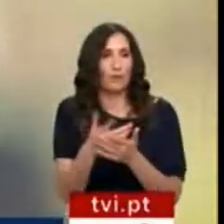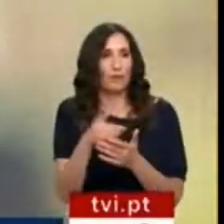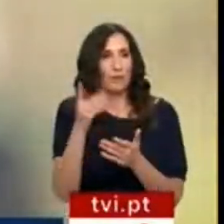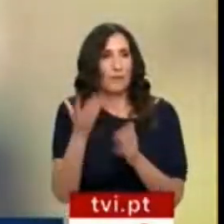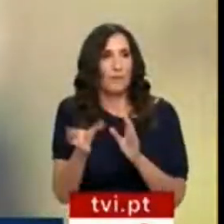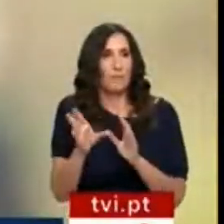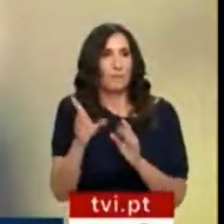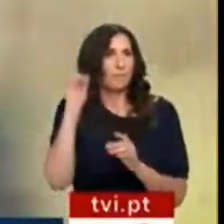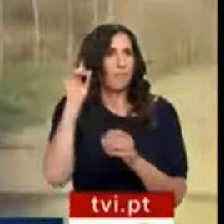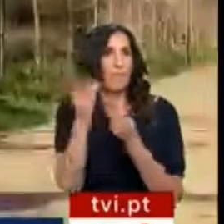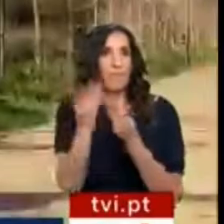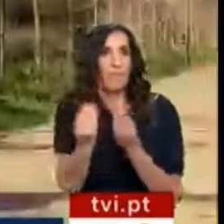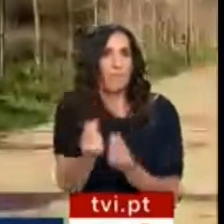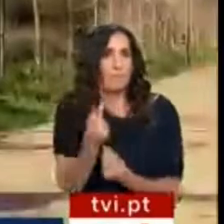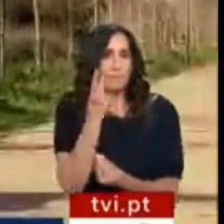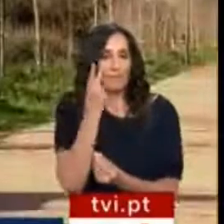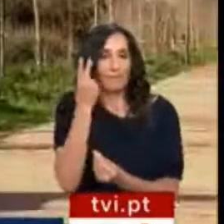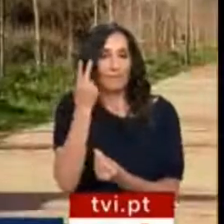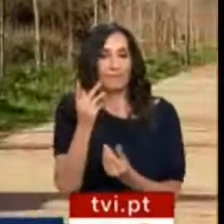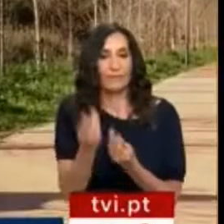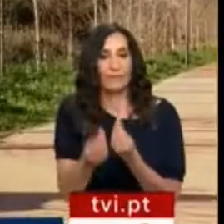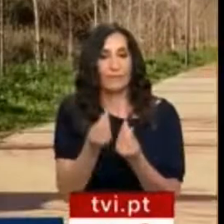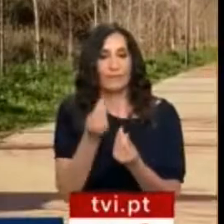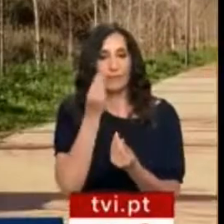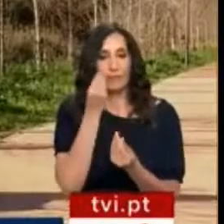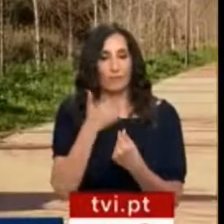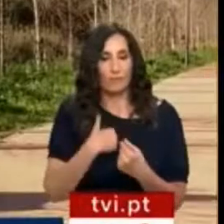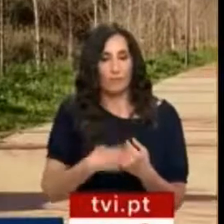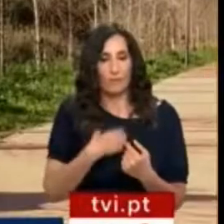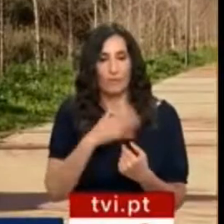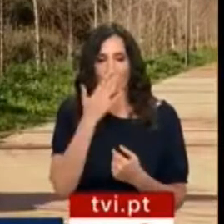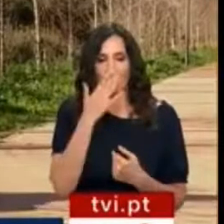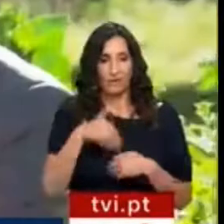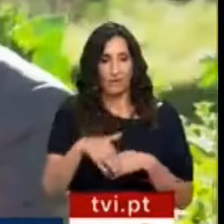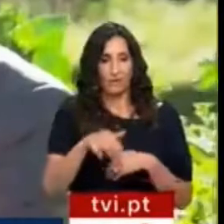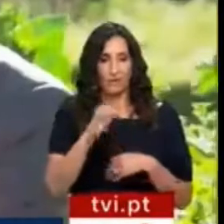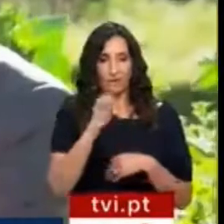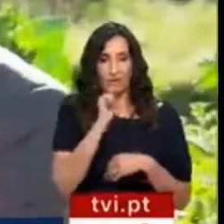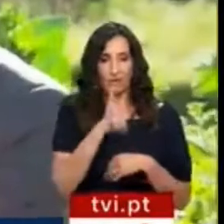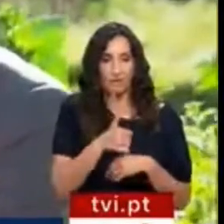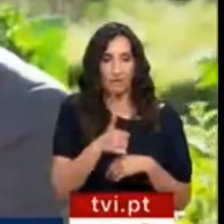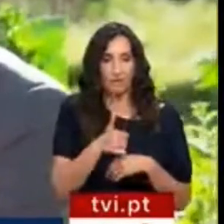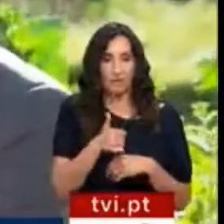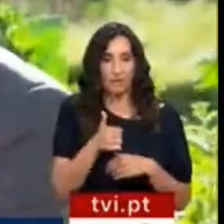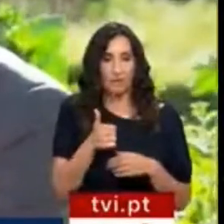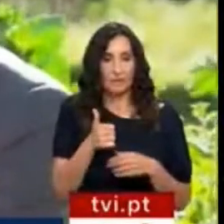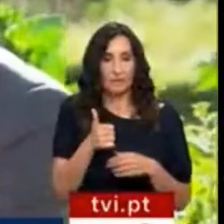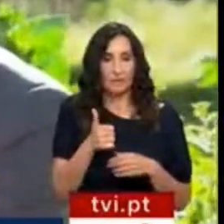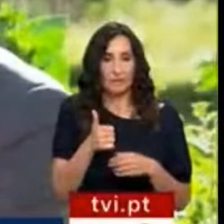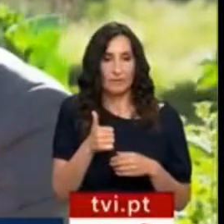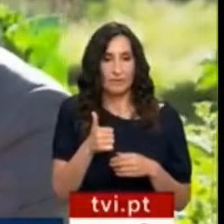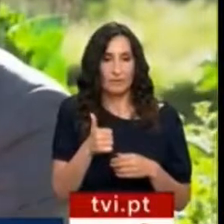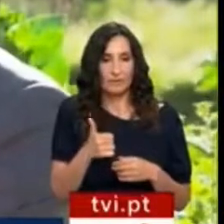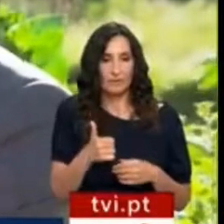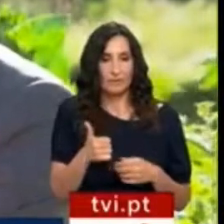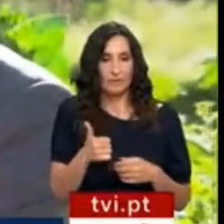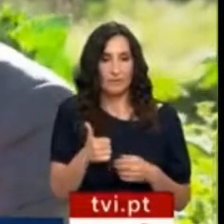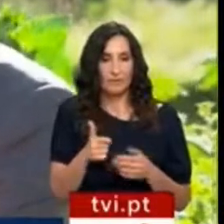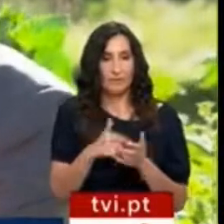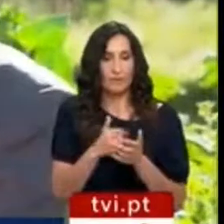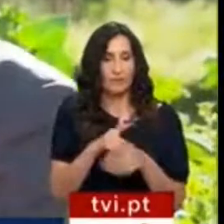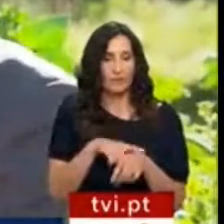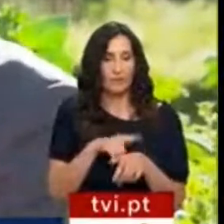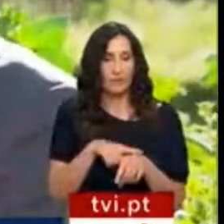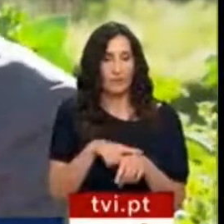vida. A forma como eu me sentia é que estava a morrer. É uma... Sempre que ao longo do tempo deixou de ser